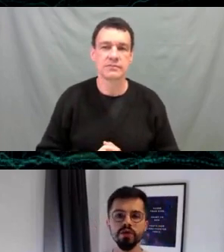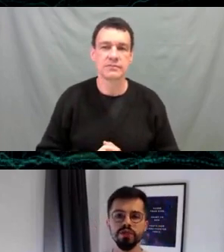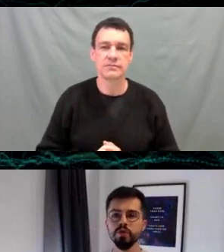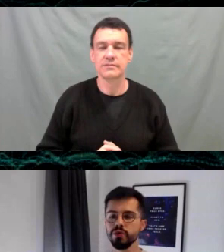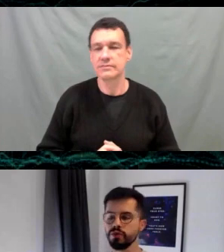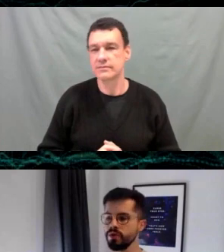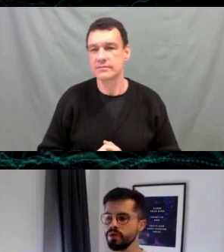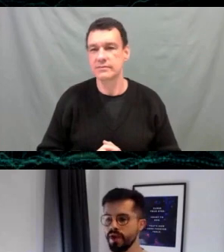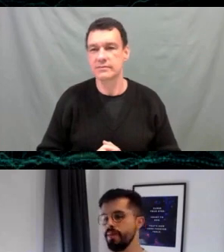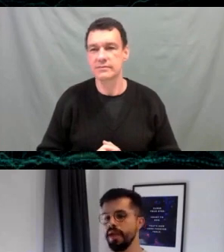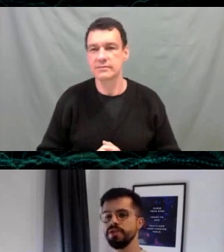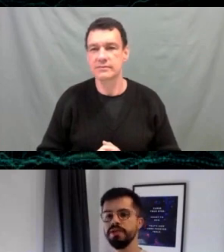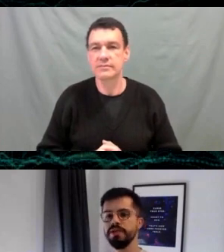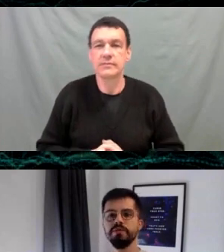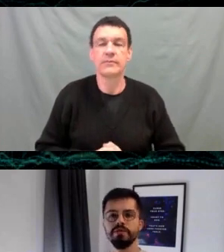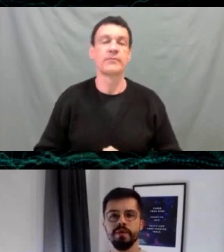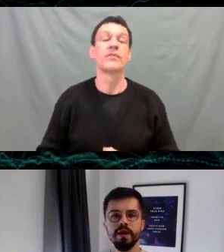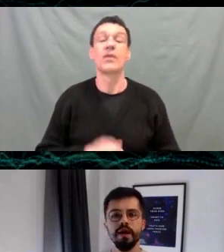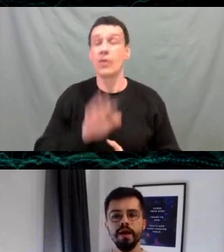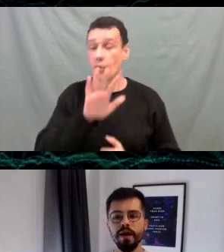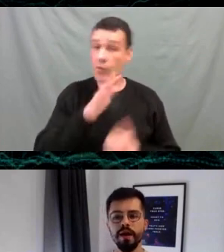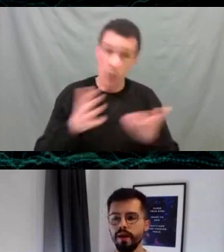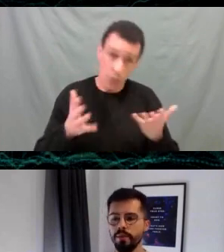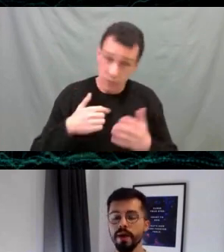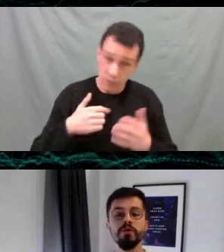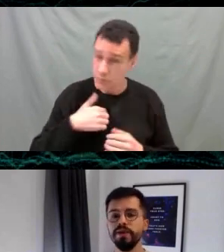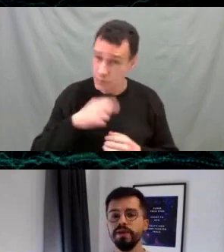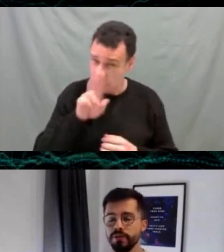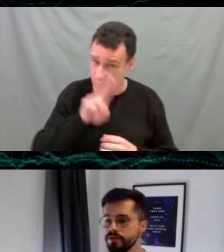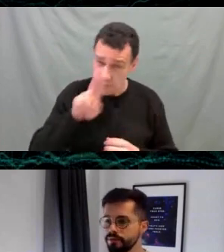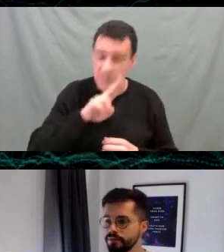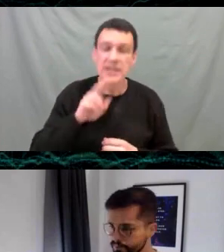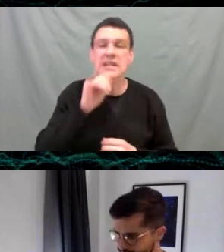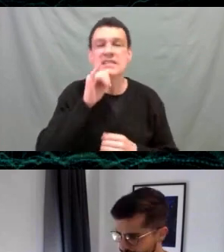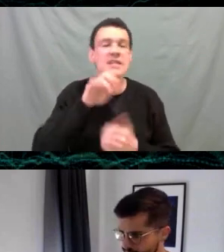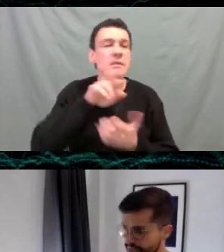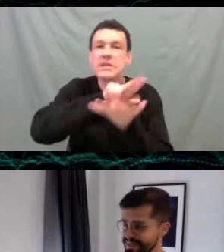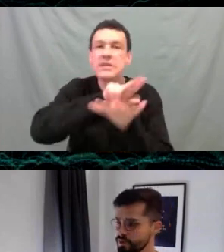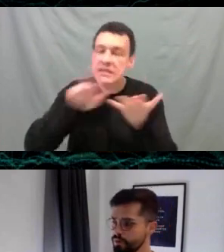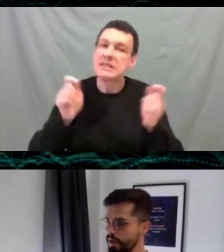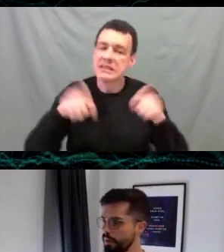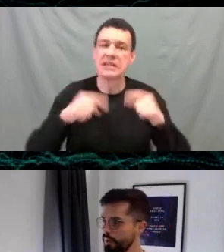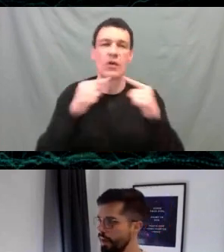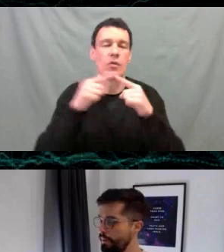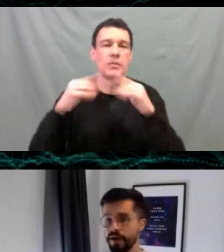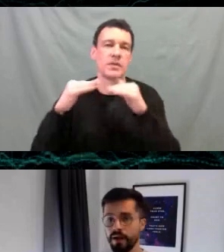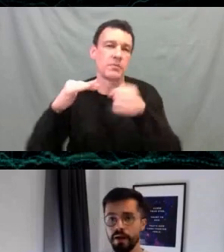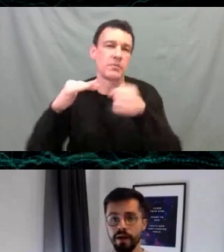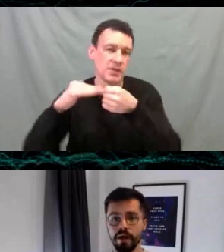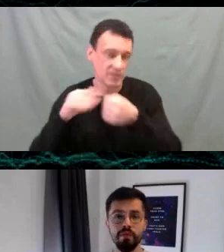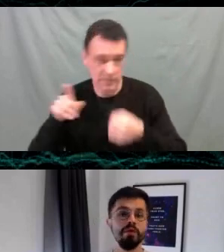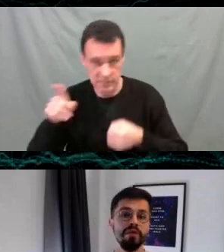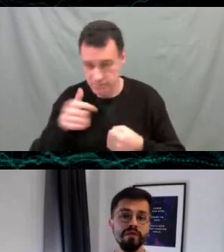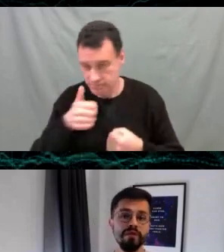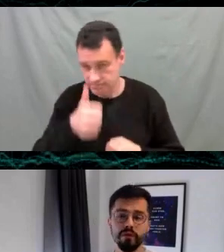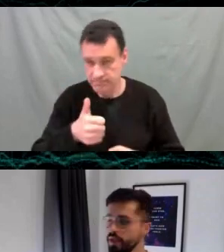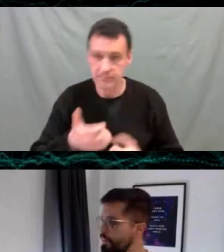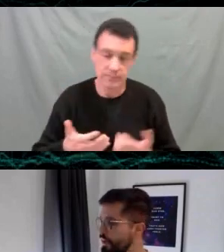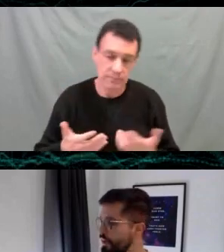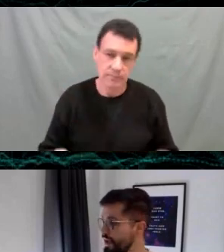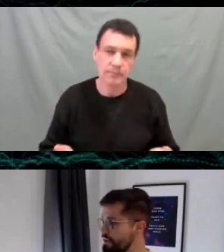ks Hoje eu uso diariamente exemplos para banco de dados exemplos para